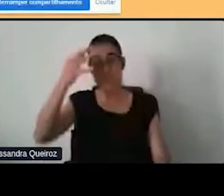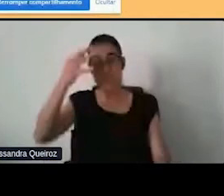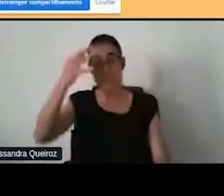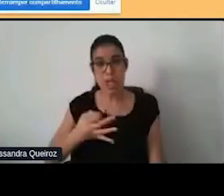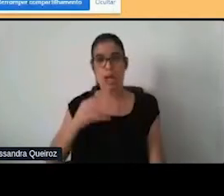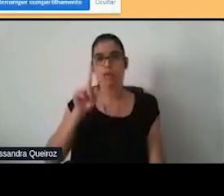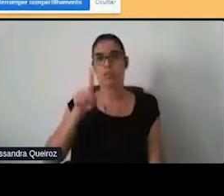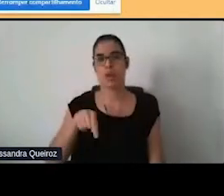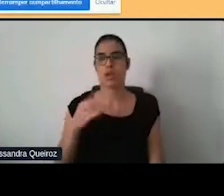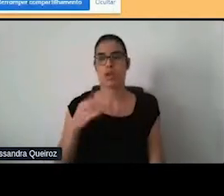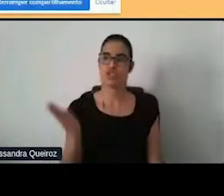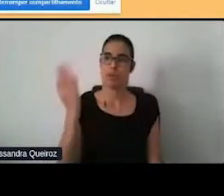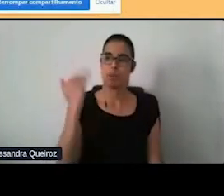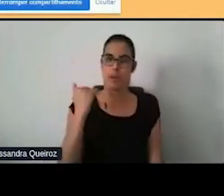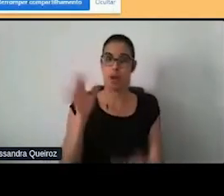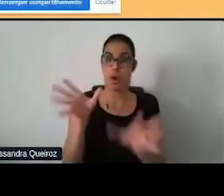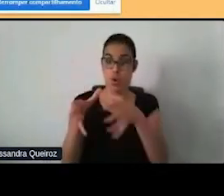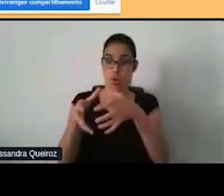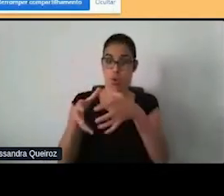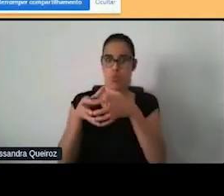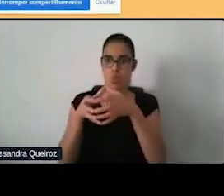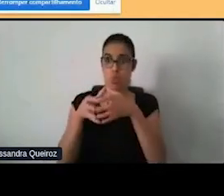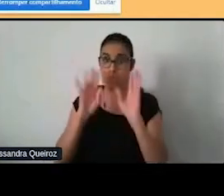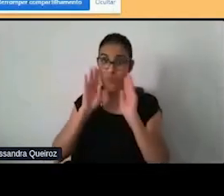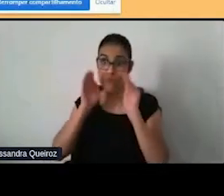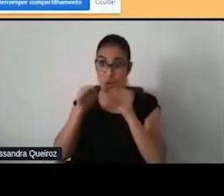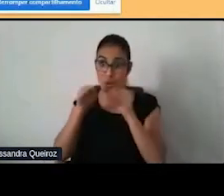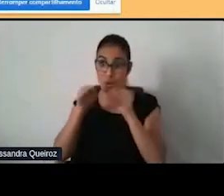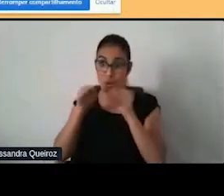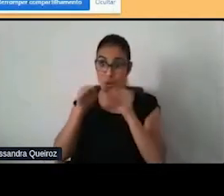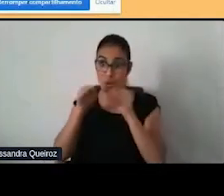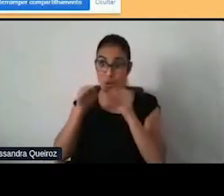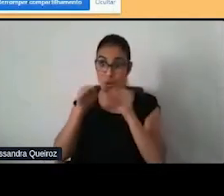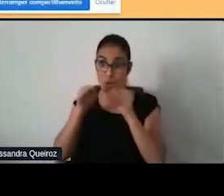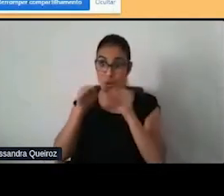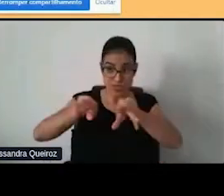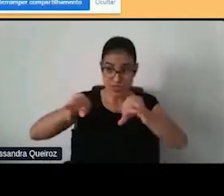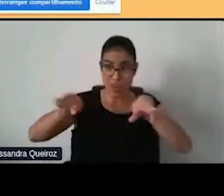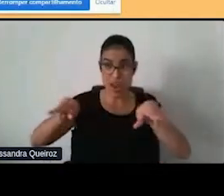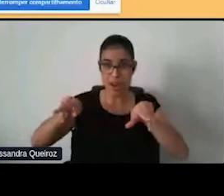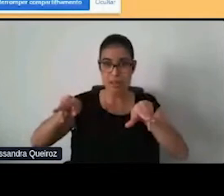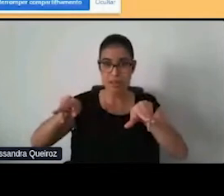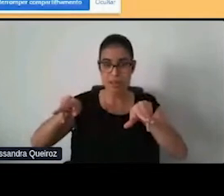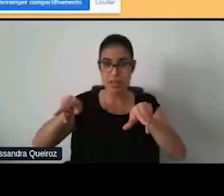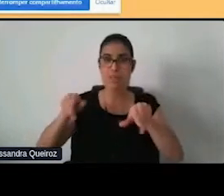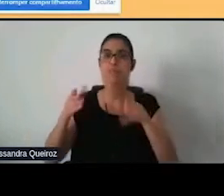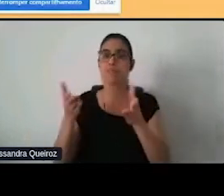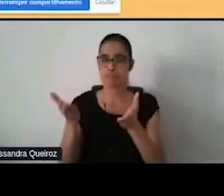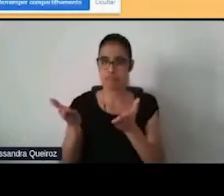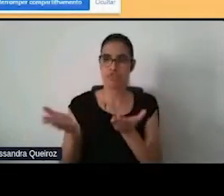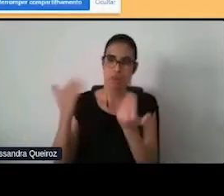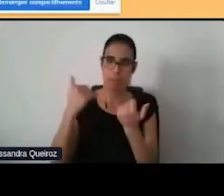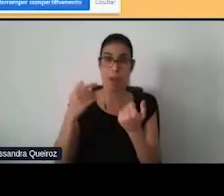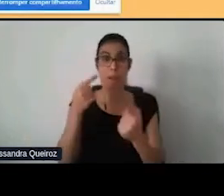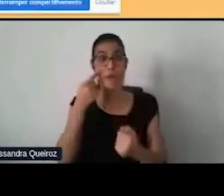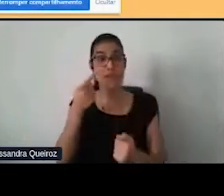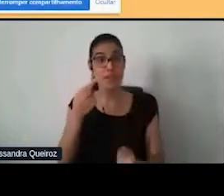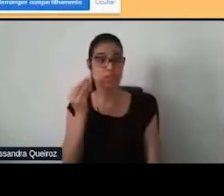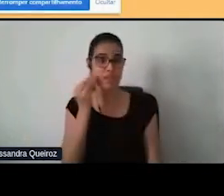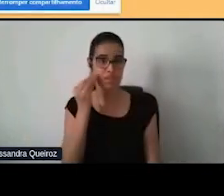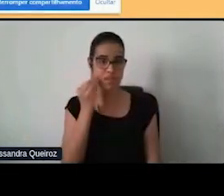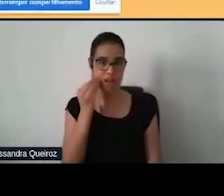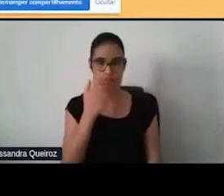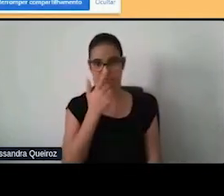testar com essas pessoas, com uma diversidade grande de pessoas, se possível. Mas eu quis trazer aqui também